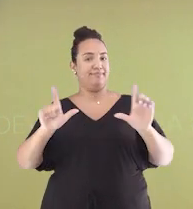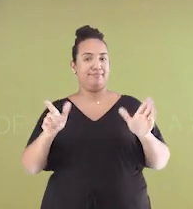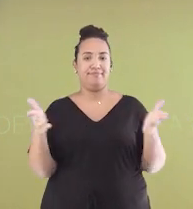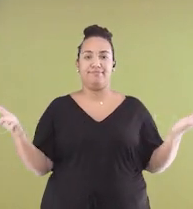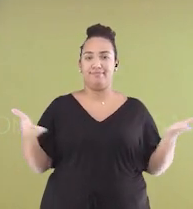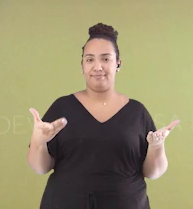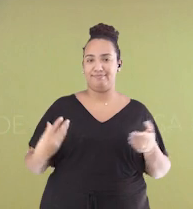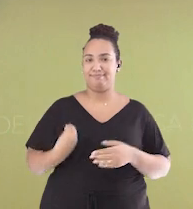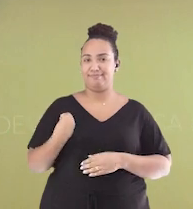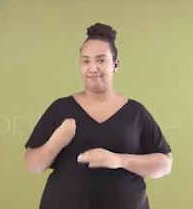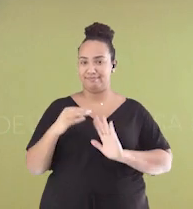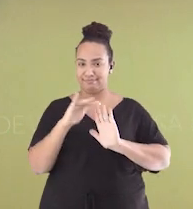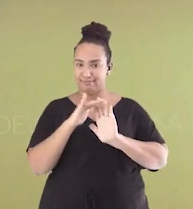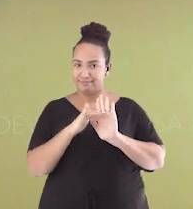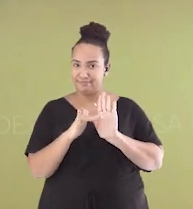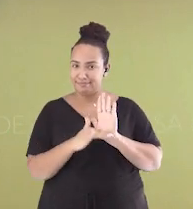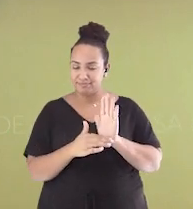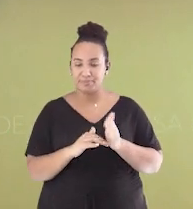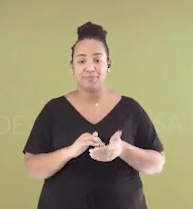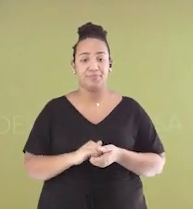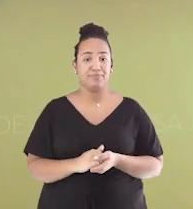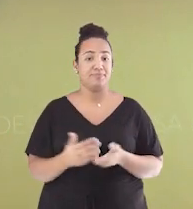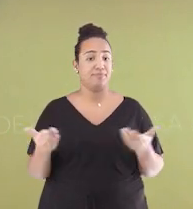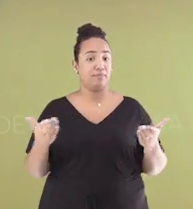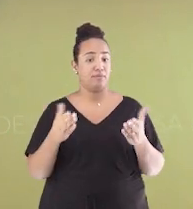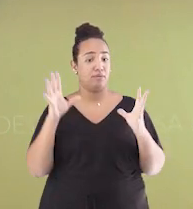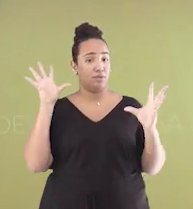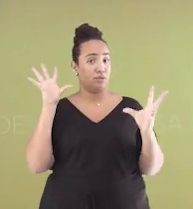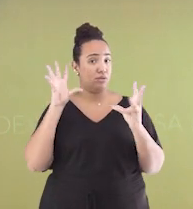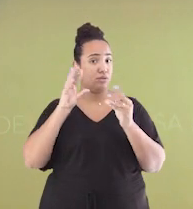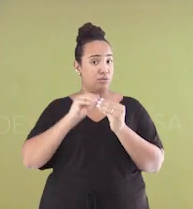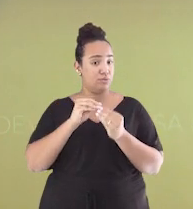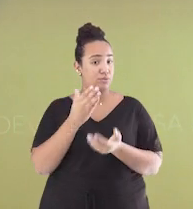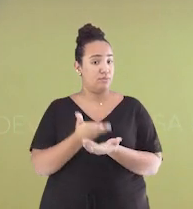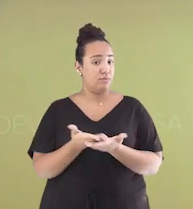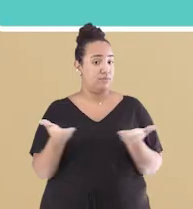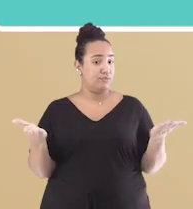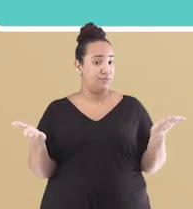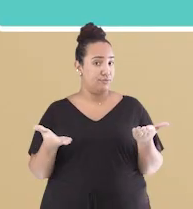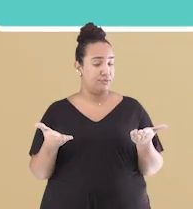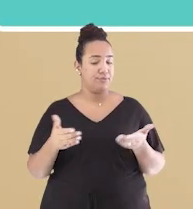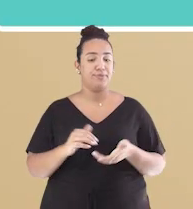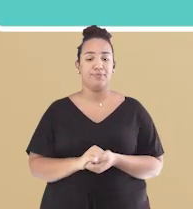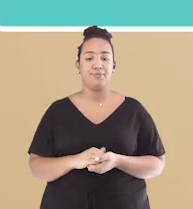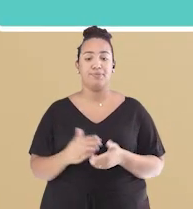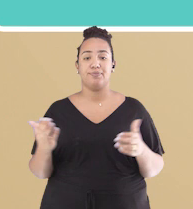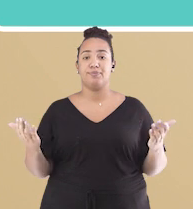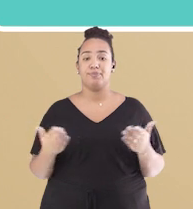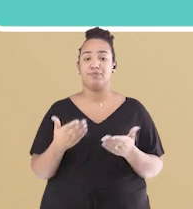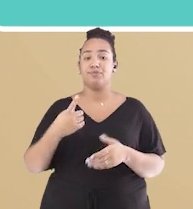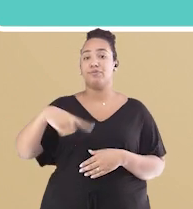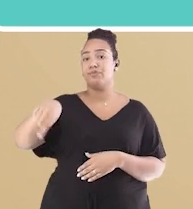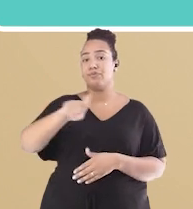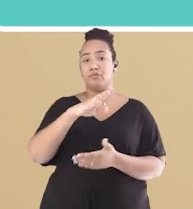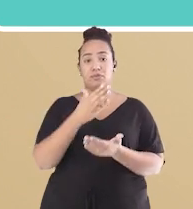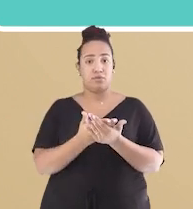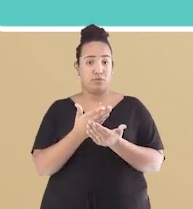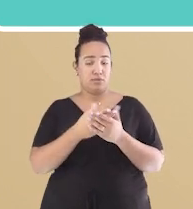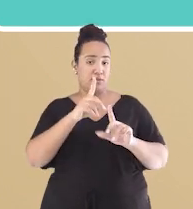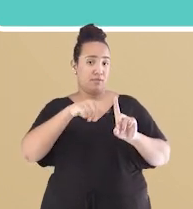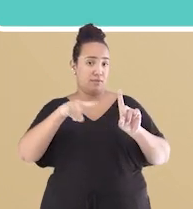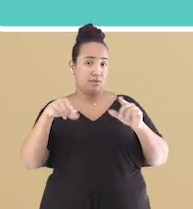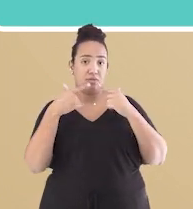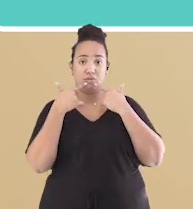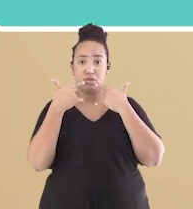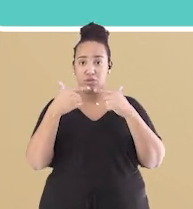sua tela e marque a sua. Vamos ao resumo da aula de hoje? Hoje estudamos a variedade linguística de